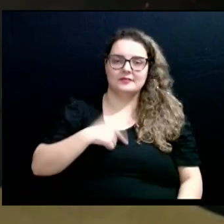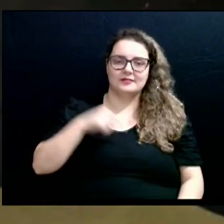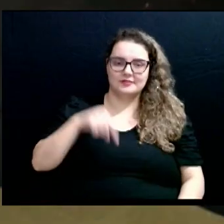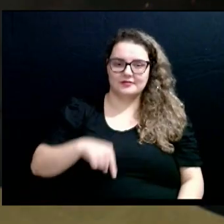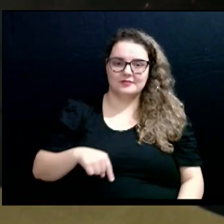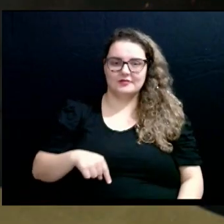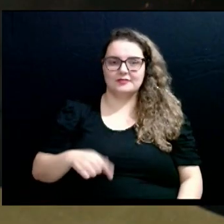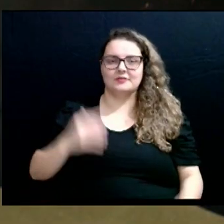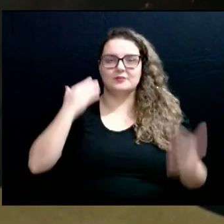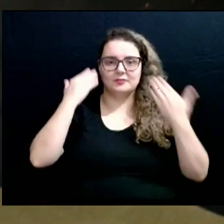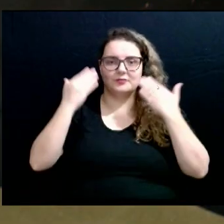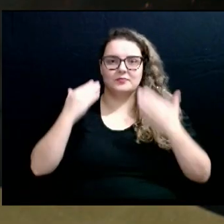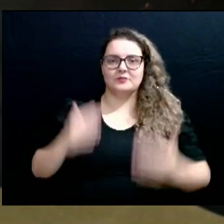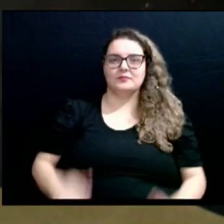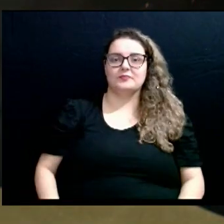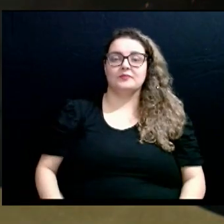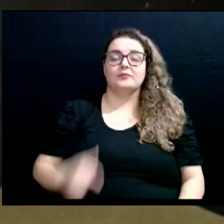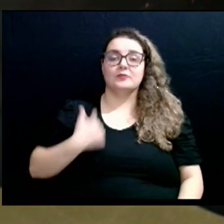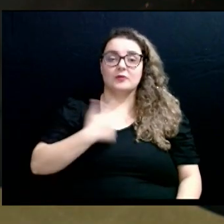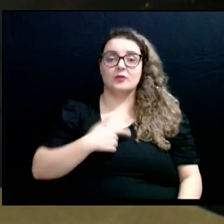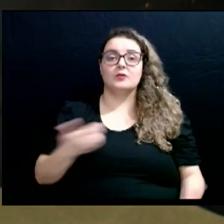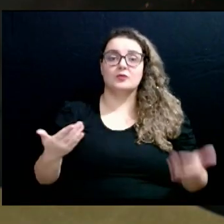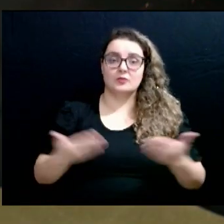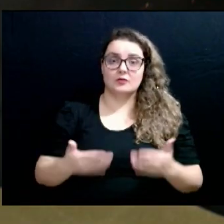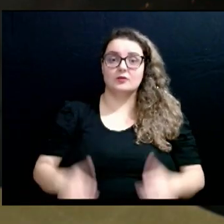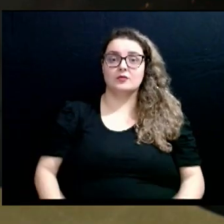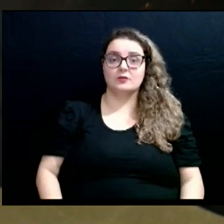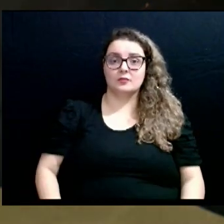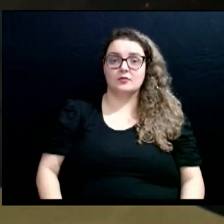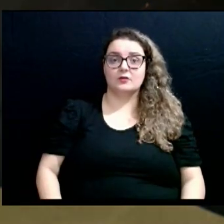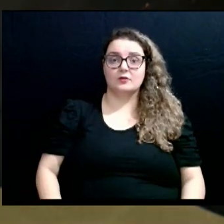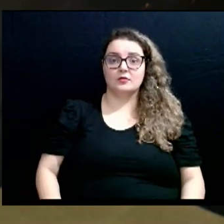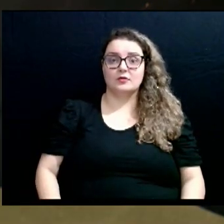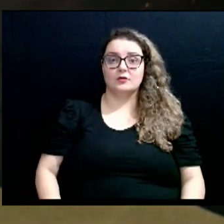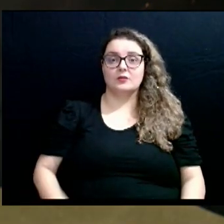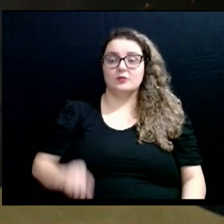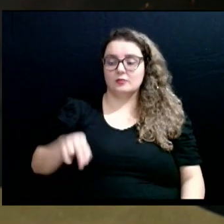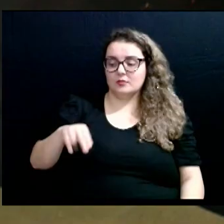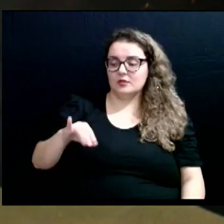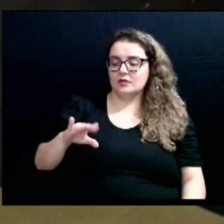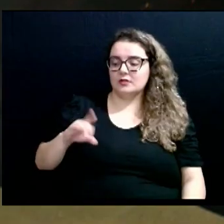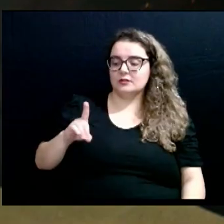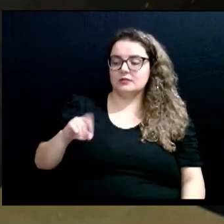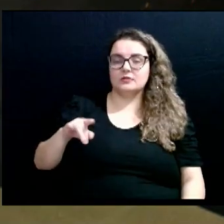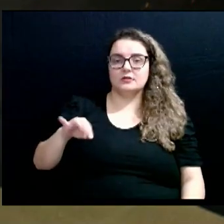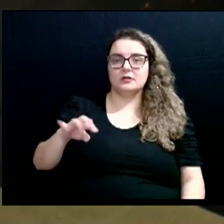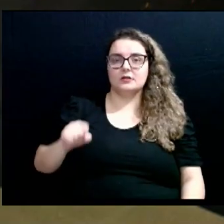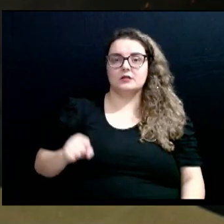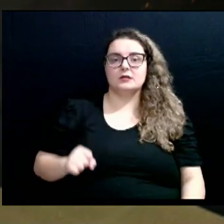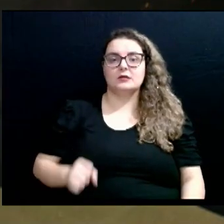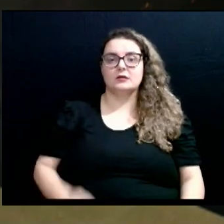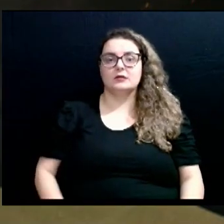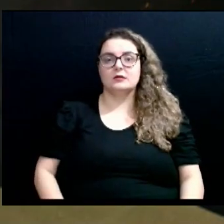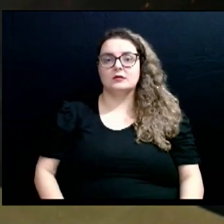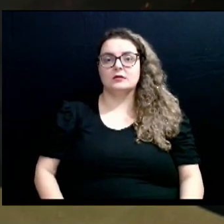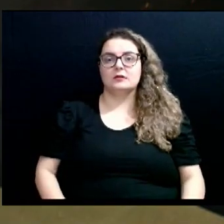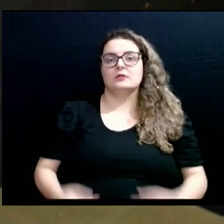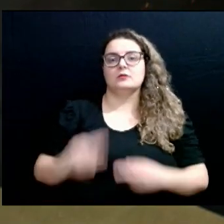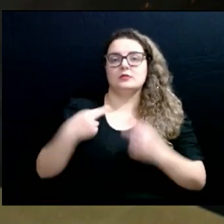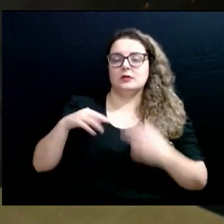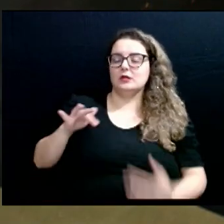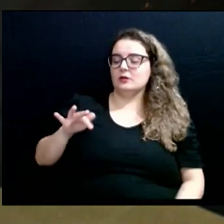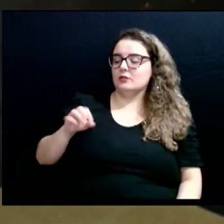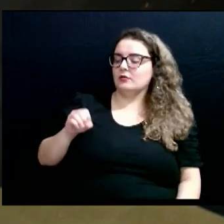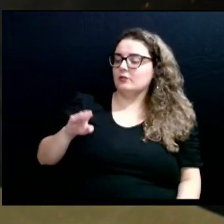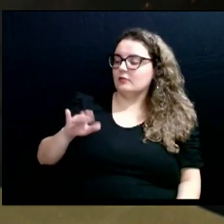psicóloga. Hoje nós estamos falando sobre os incidentes domésticos, né? Essa questão das fobias,